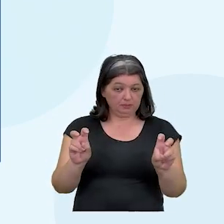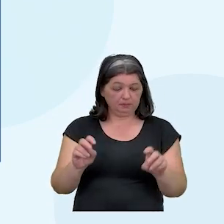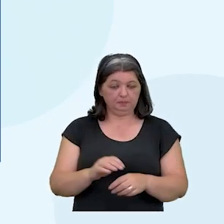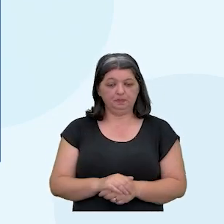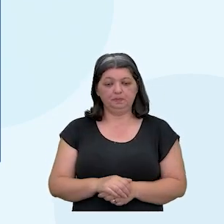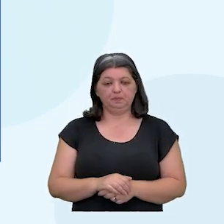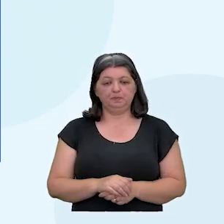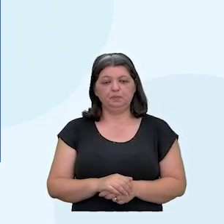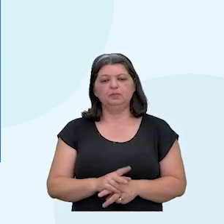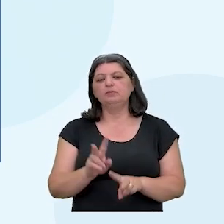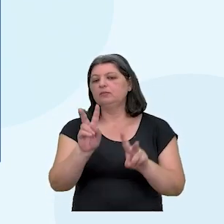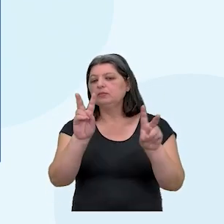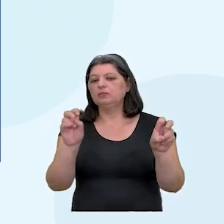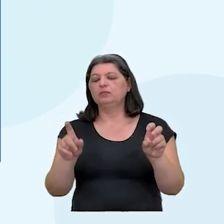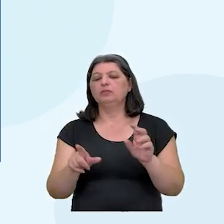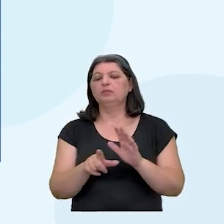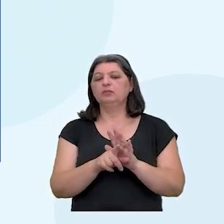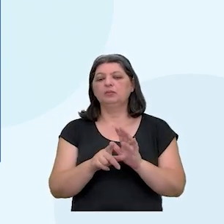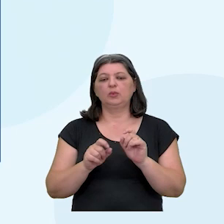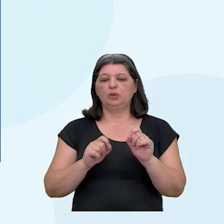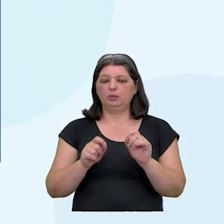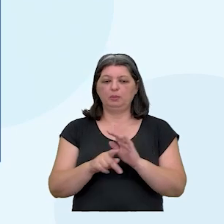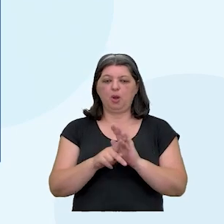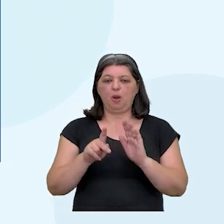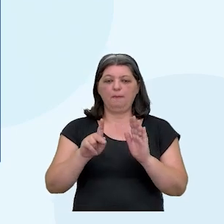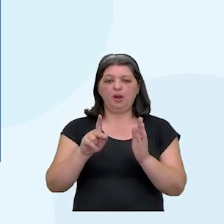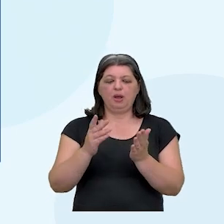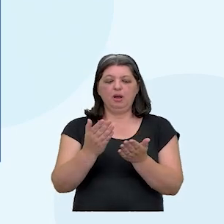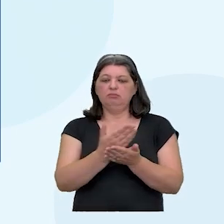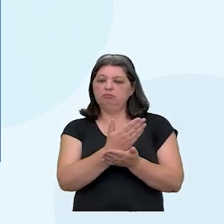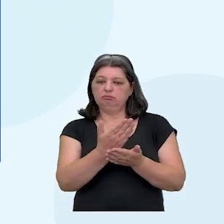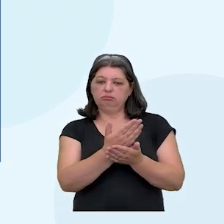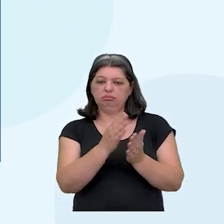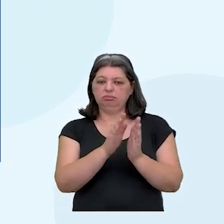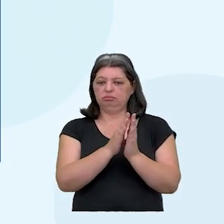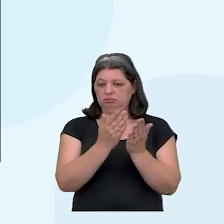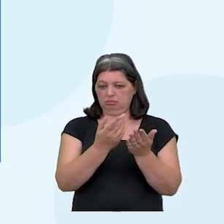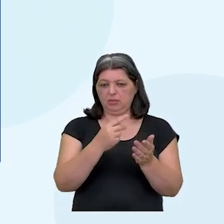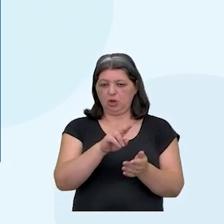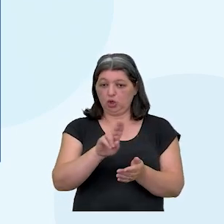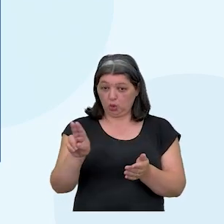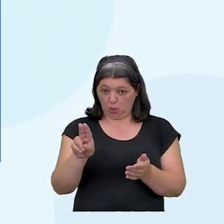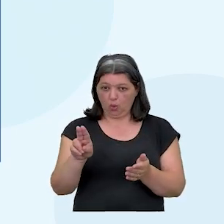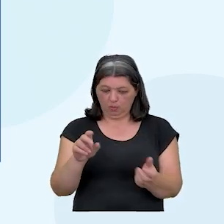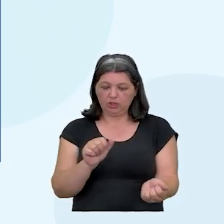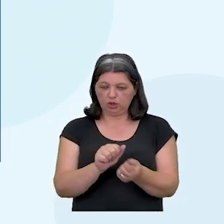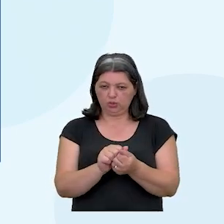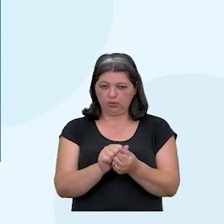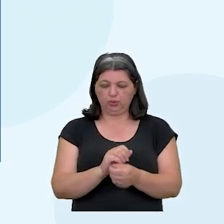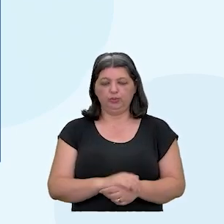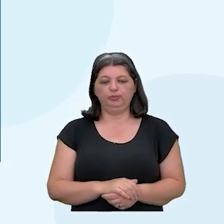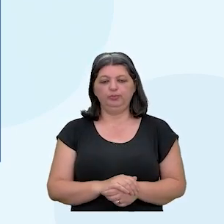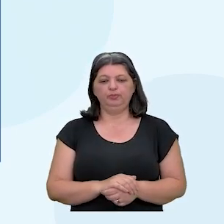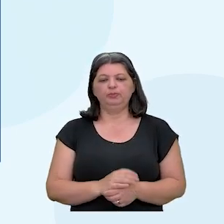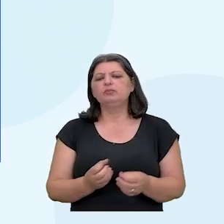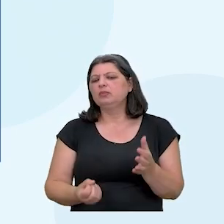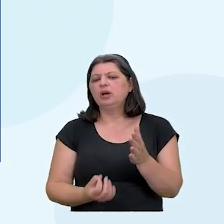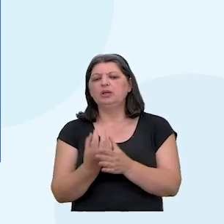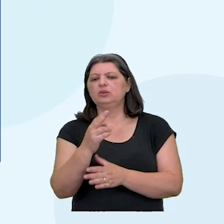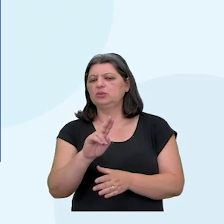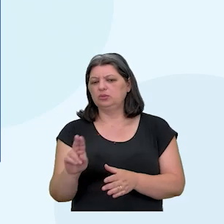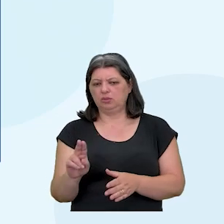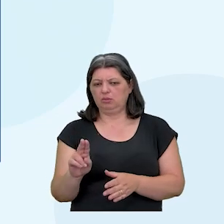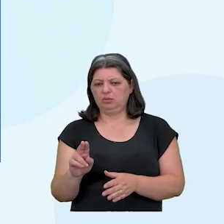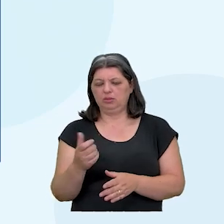título vai estar estampado na capa da publicação junto com o seu nome. A criação do nome não precisa